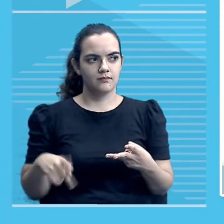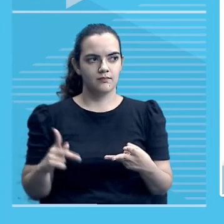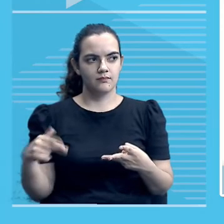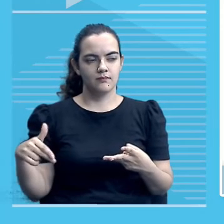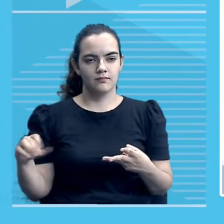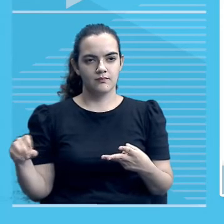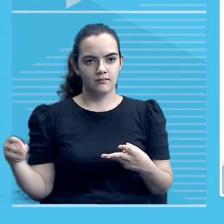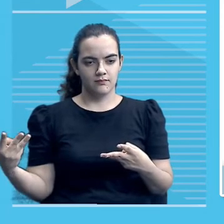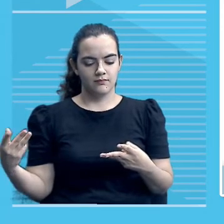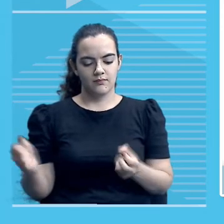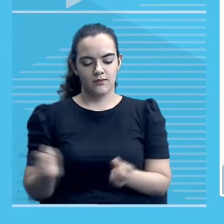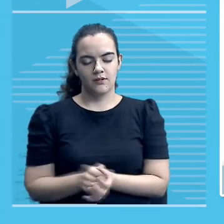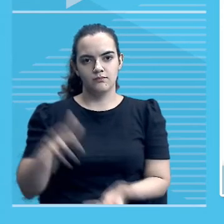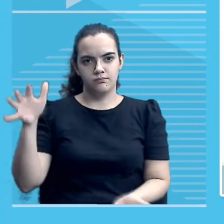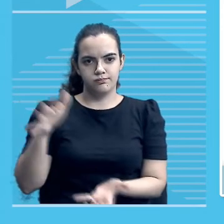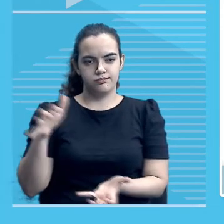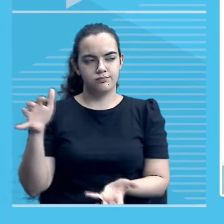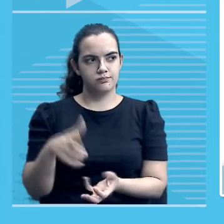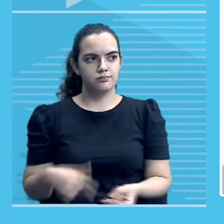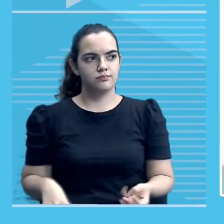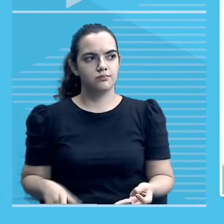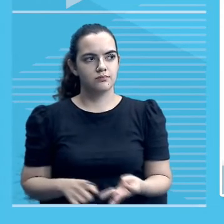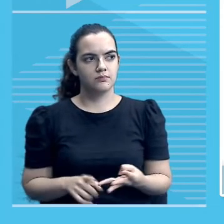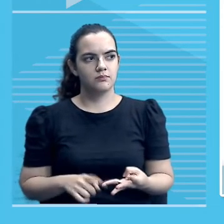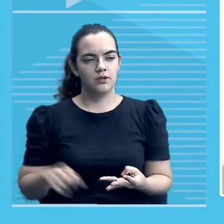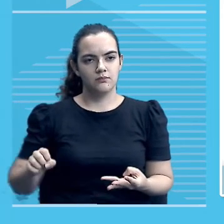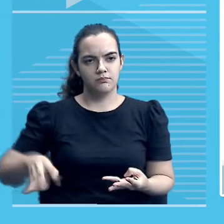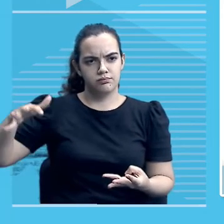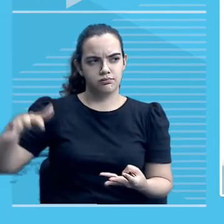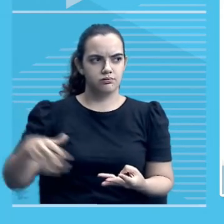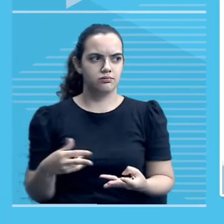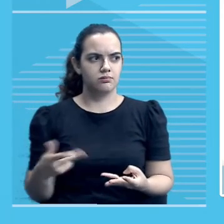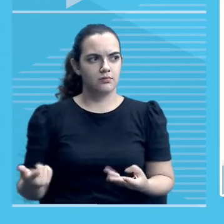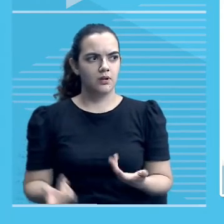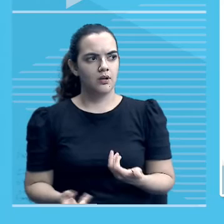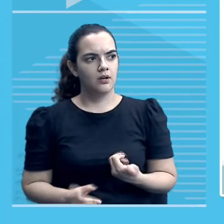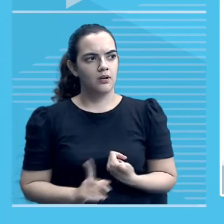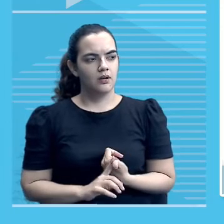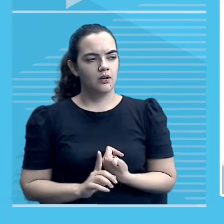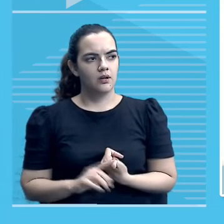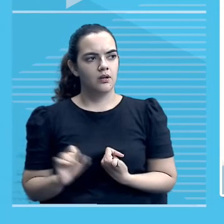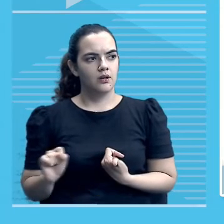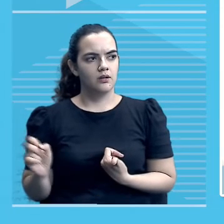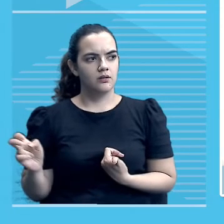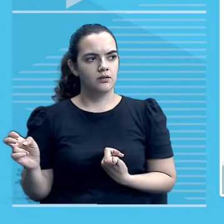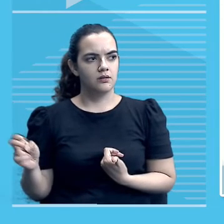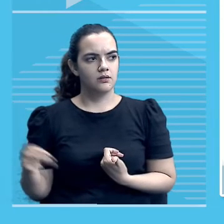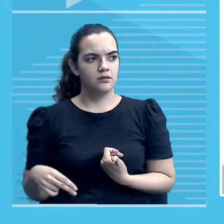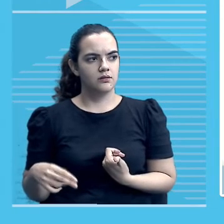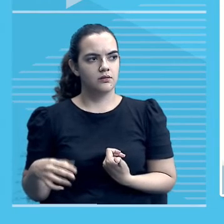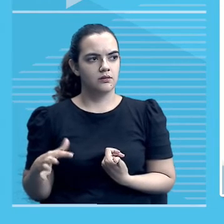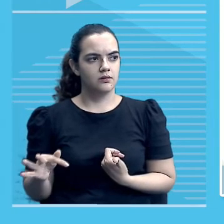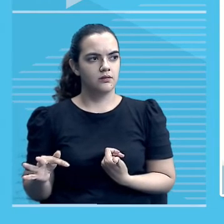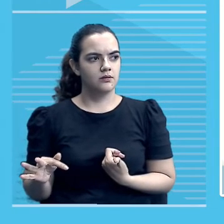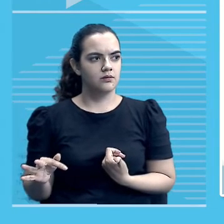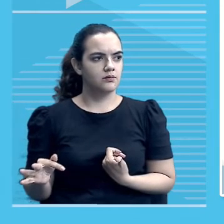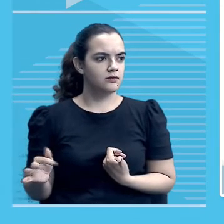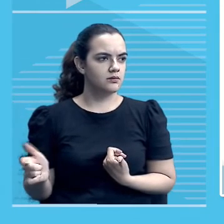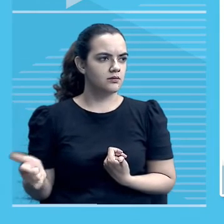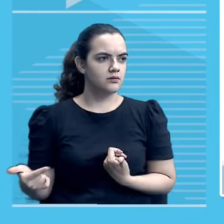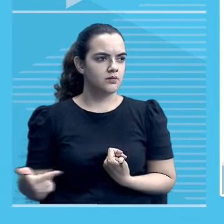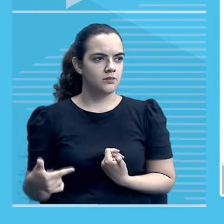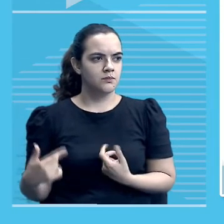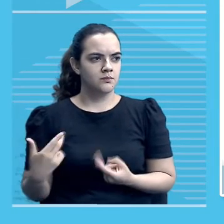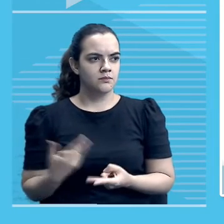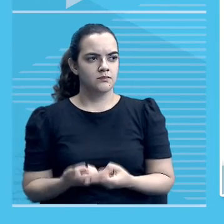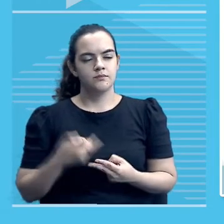fluoreto de estanho 2 é utilizado em cremes dentais. Já falei do bicarbonato de sódio, ó, que é usado